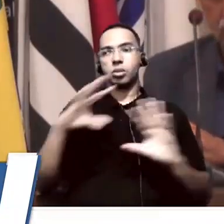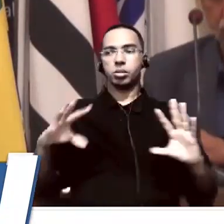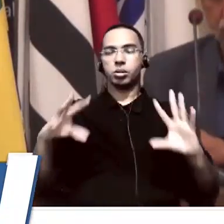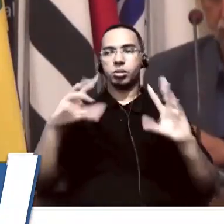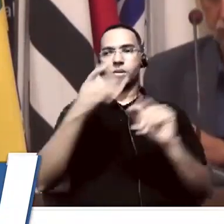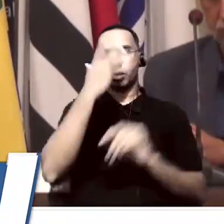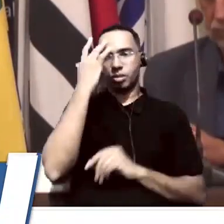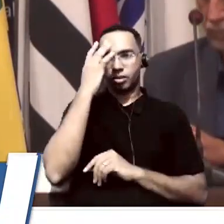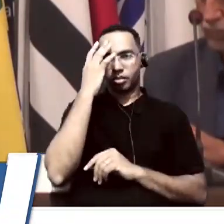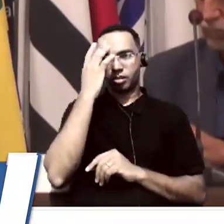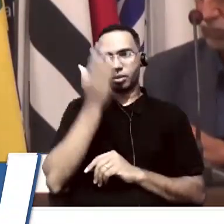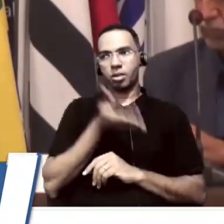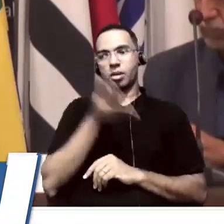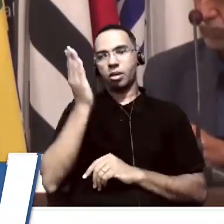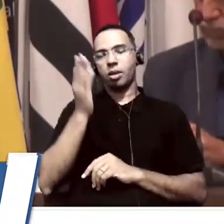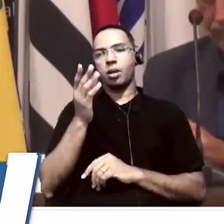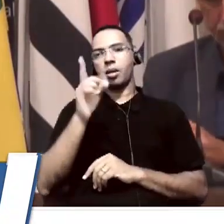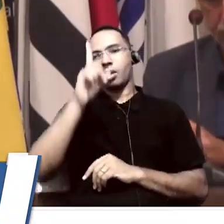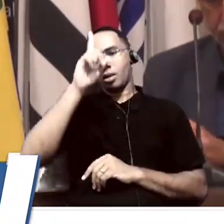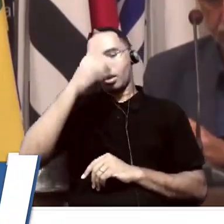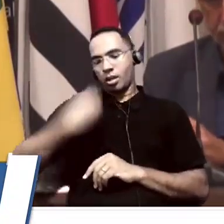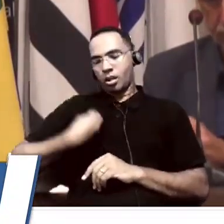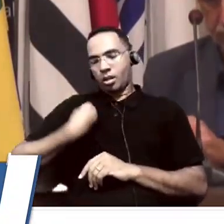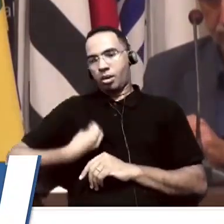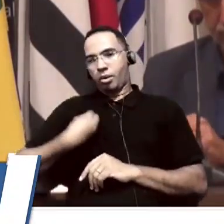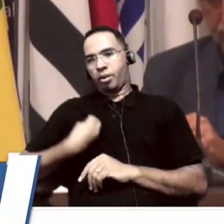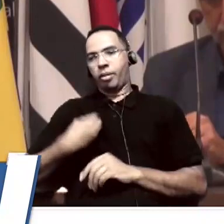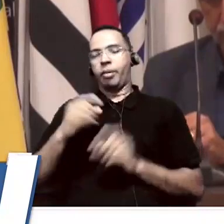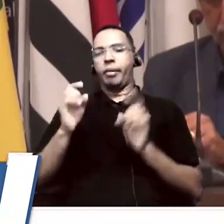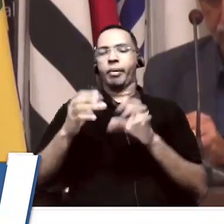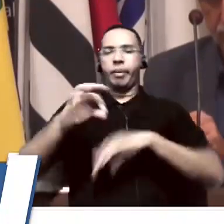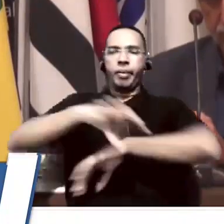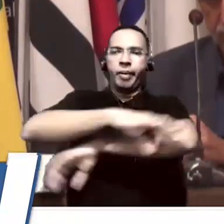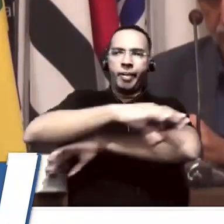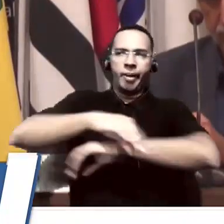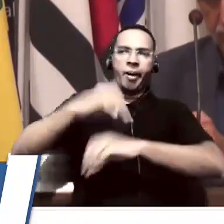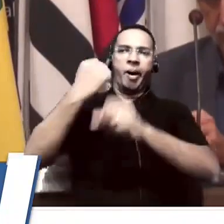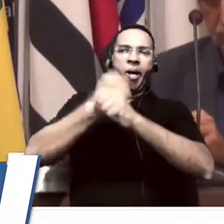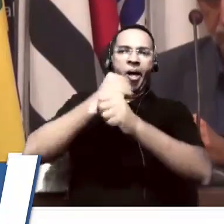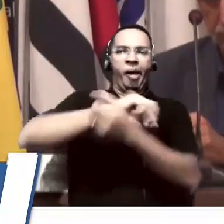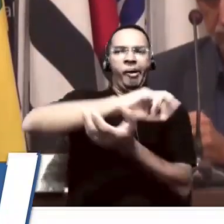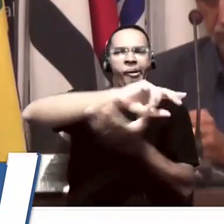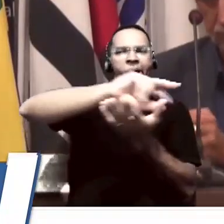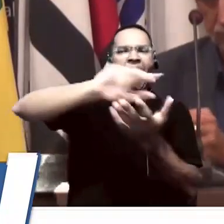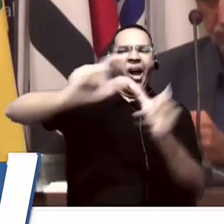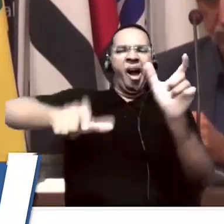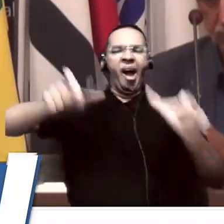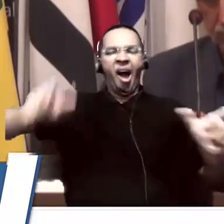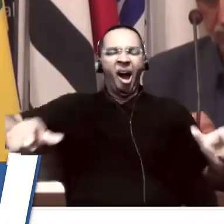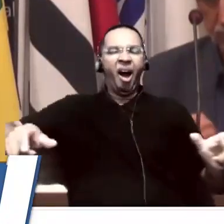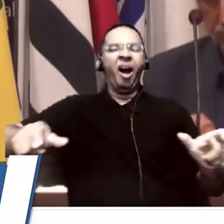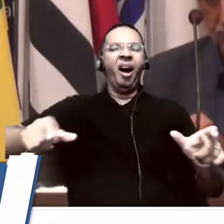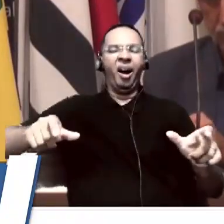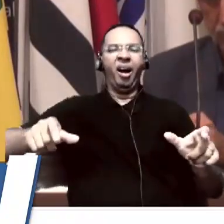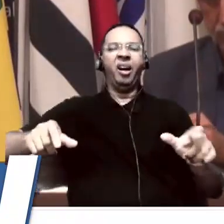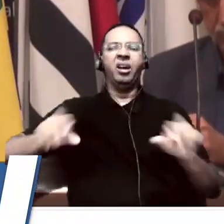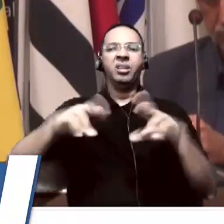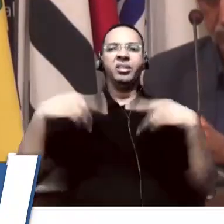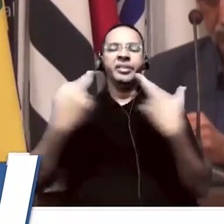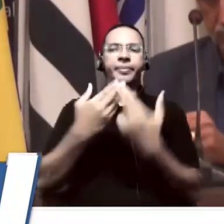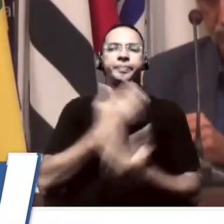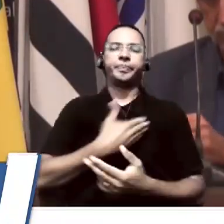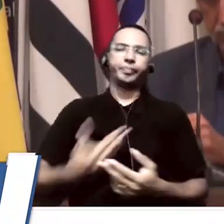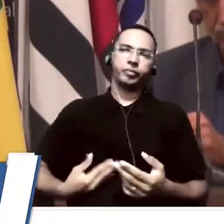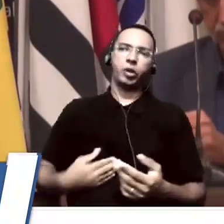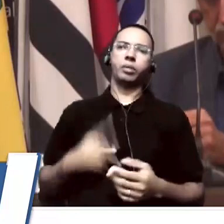estavam lá presentes, os loteadores, engenheiros, arquitetos, construtores, corretores, que toda a audiência pública é feita para a gente tirar